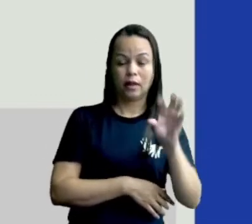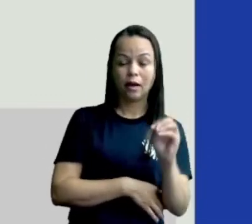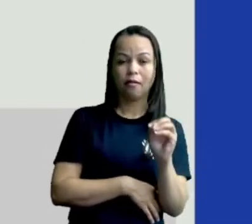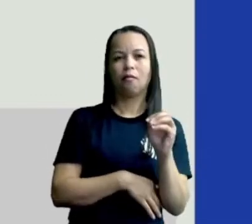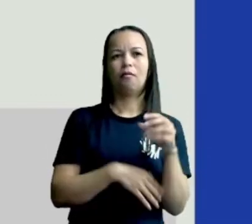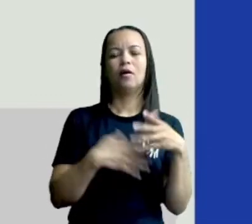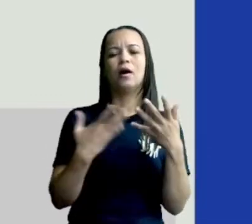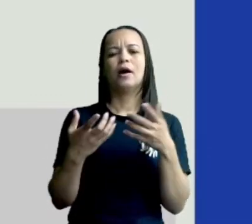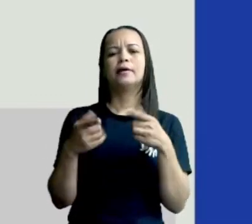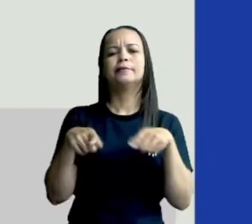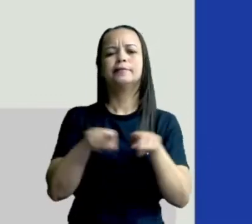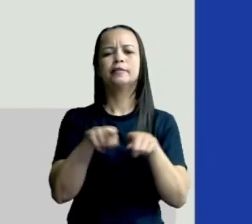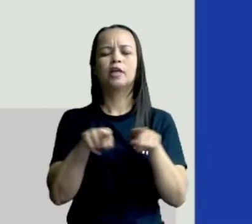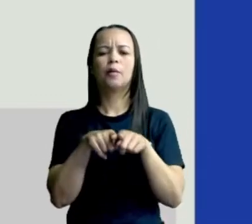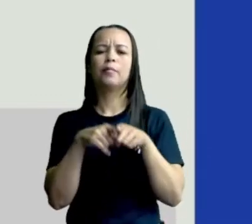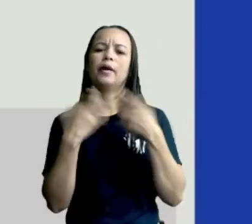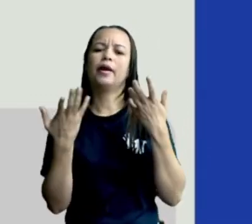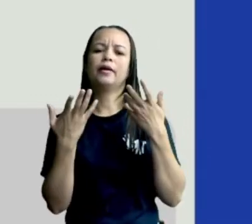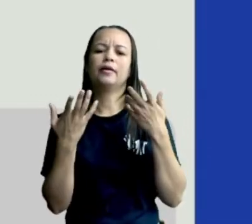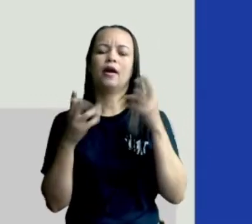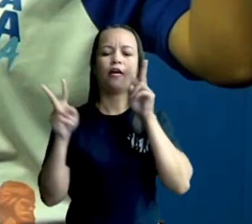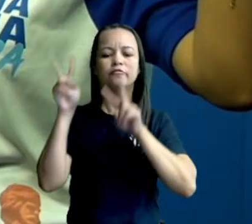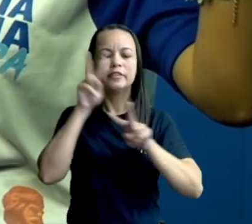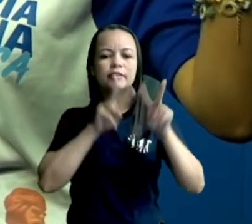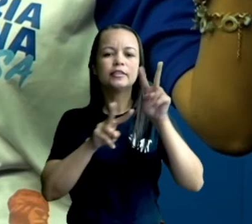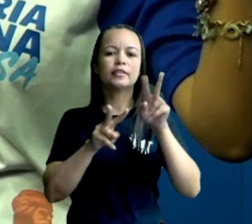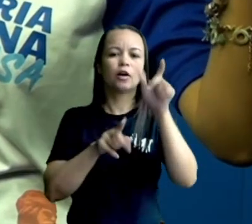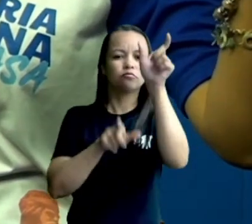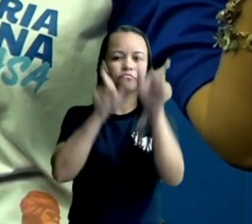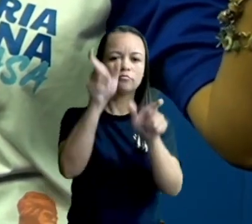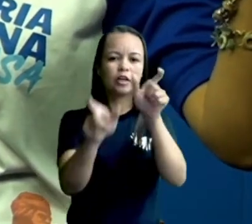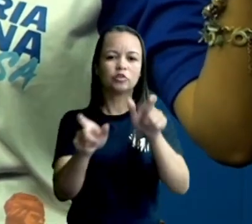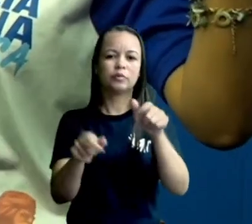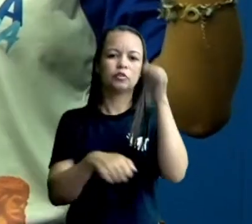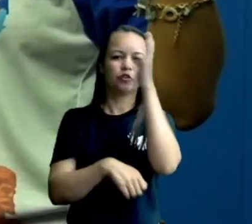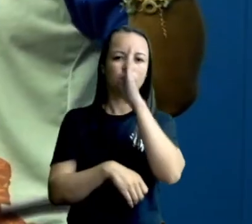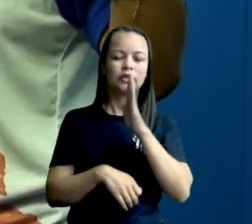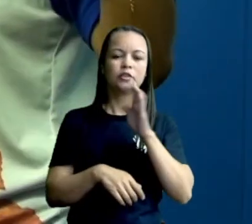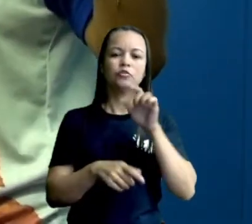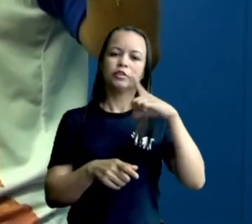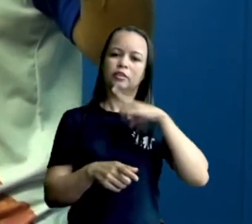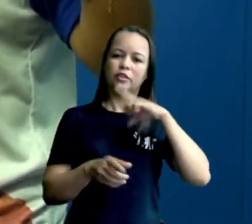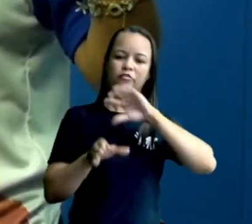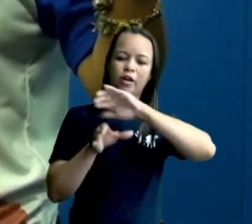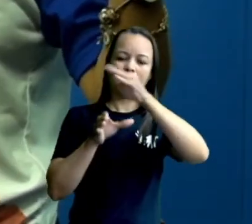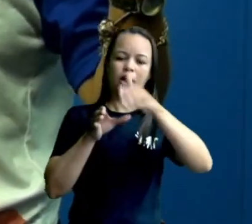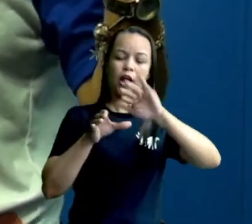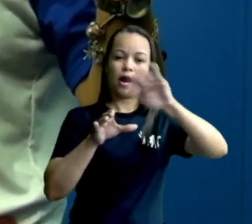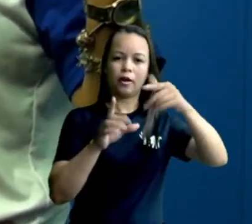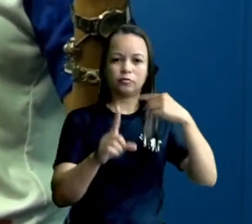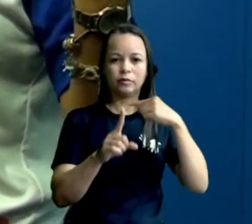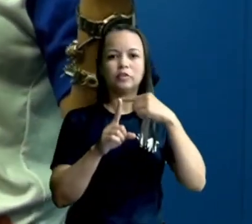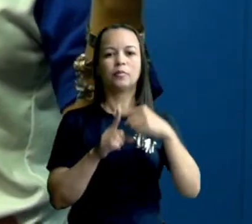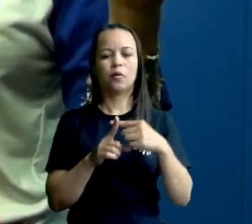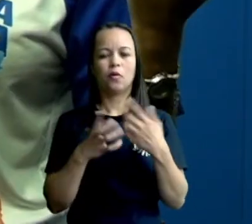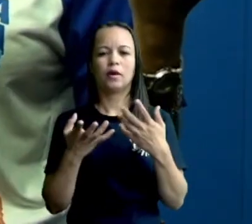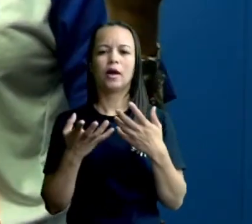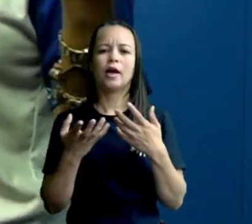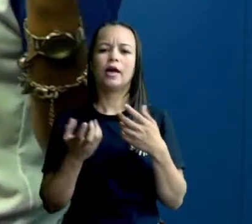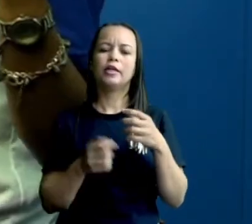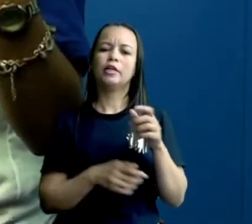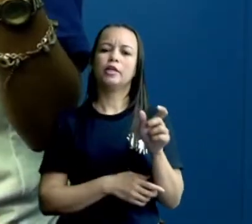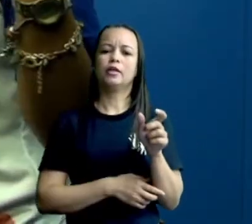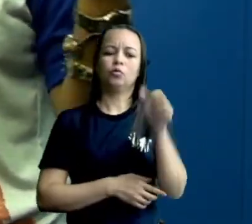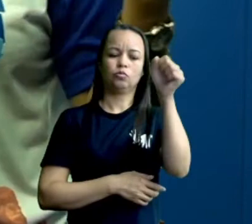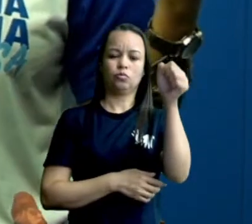também, ó, a visão que os lusos brasileiros tiveram lá nas Tabocas, de um senhor ancião do lado, que deram